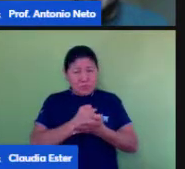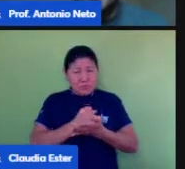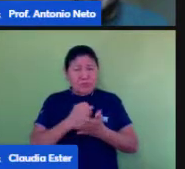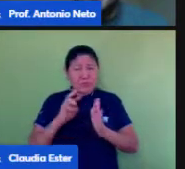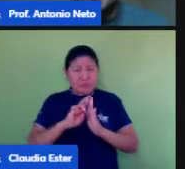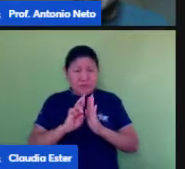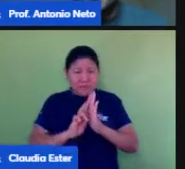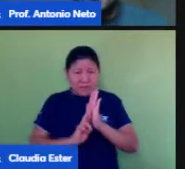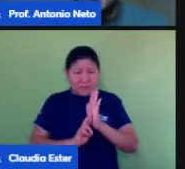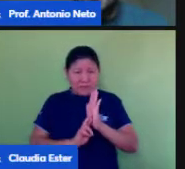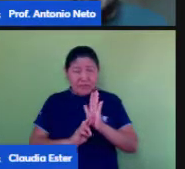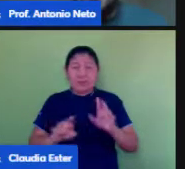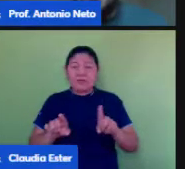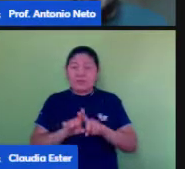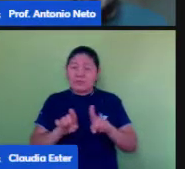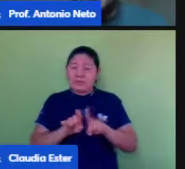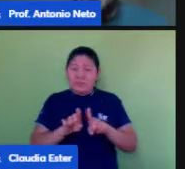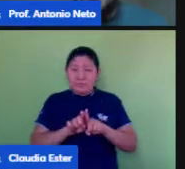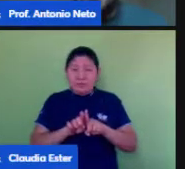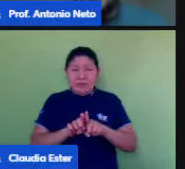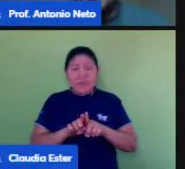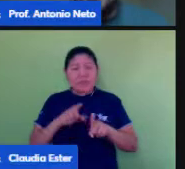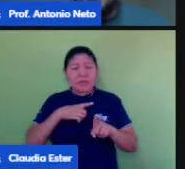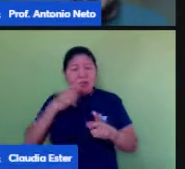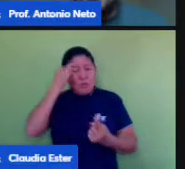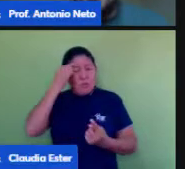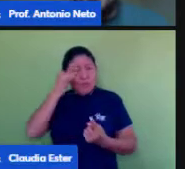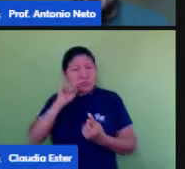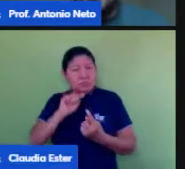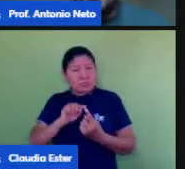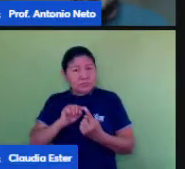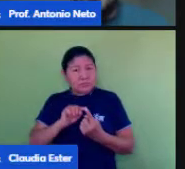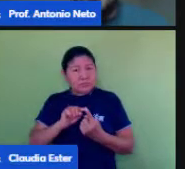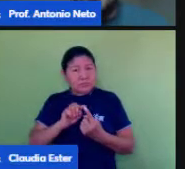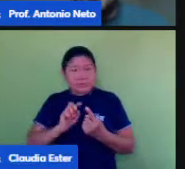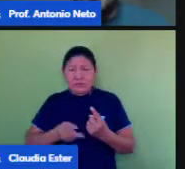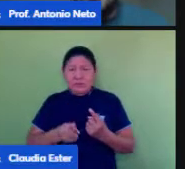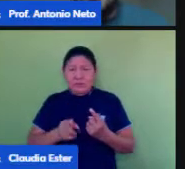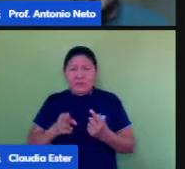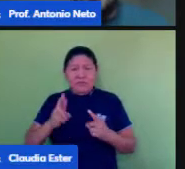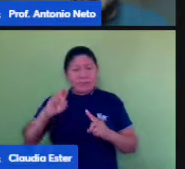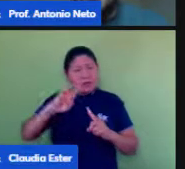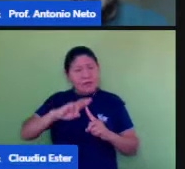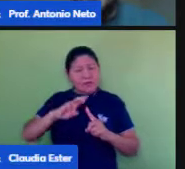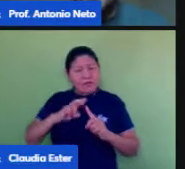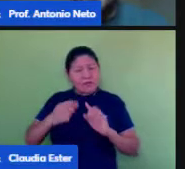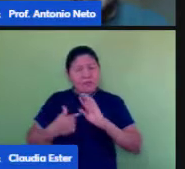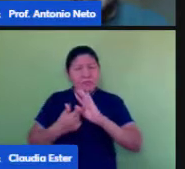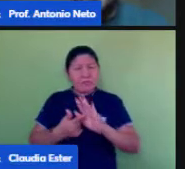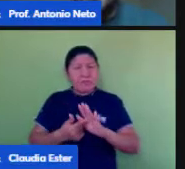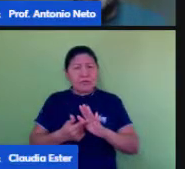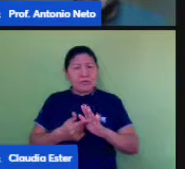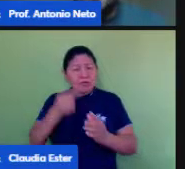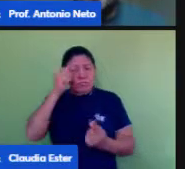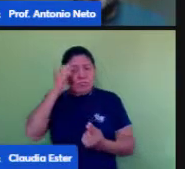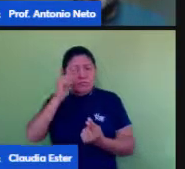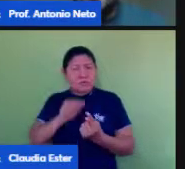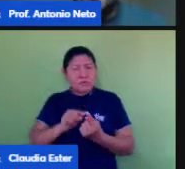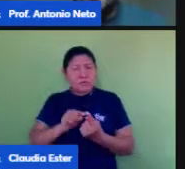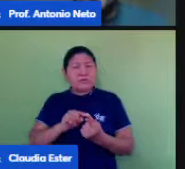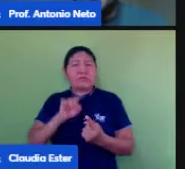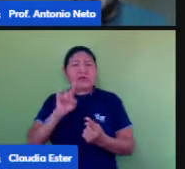ele trabalha com objetivos. Toda vez que a gente inicia em verbo o objetivo, é uma ação que eu